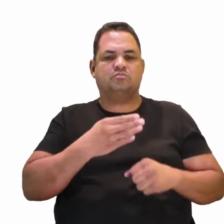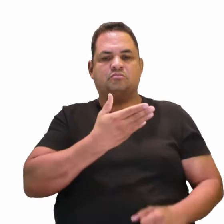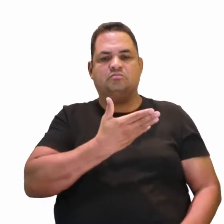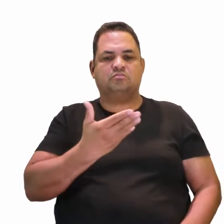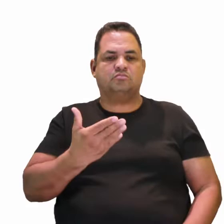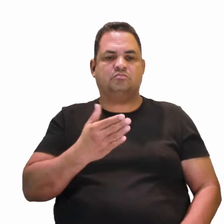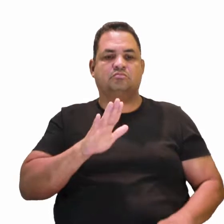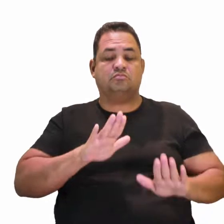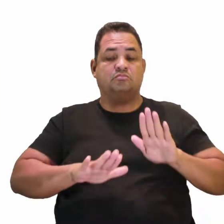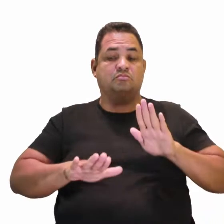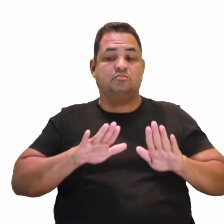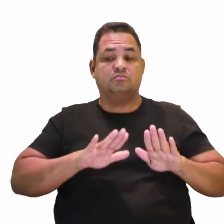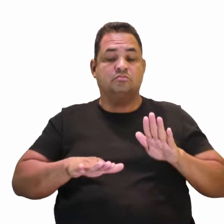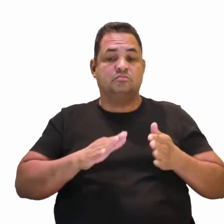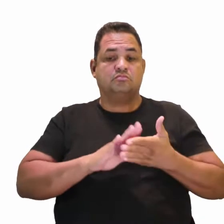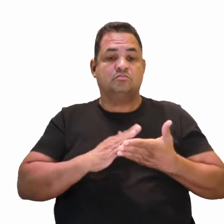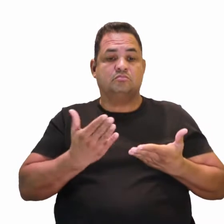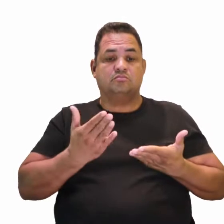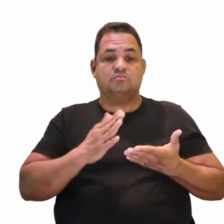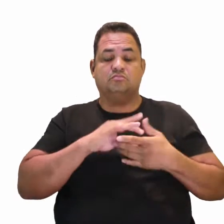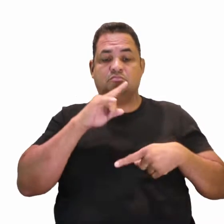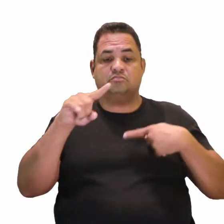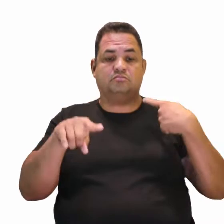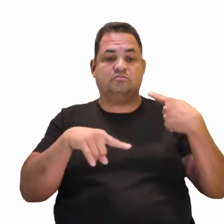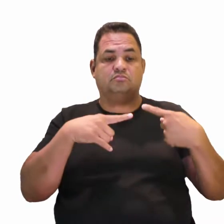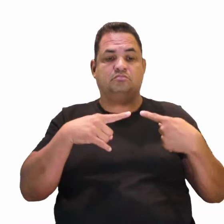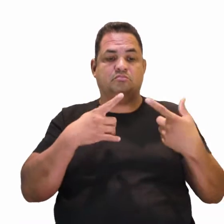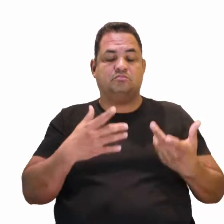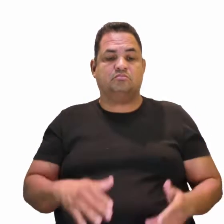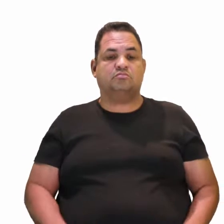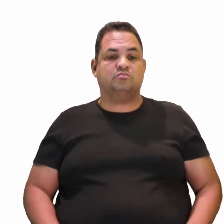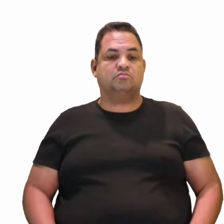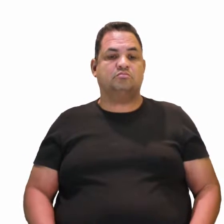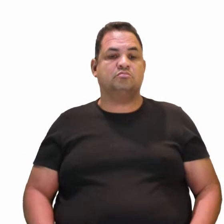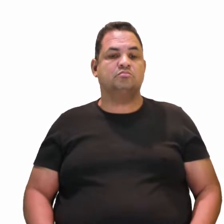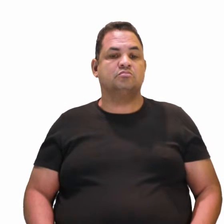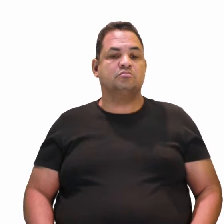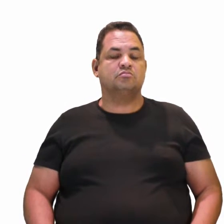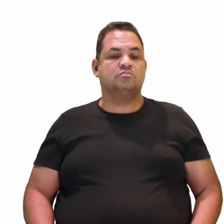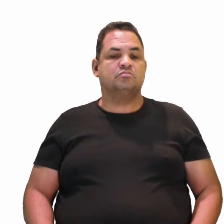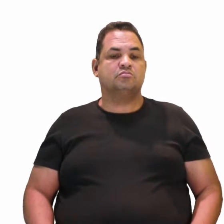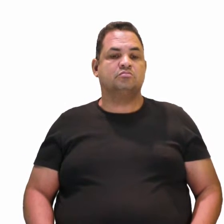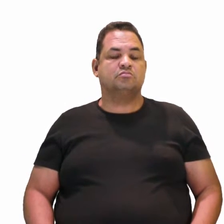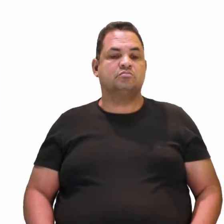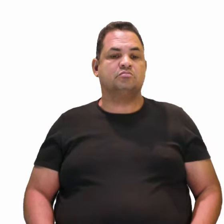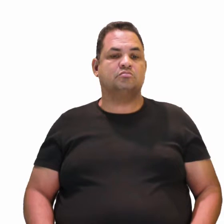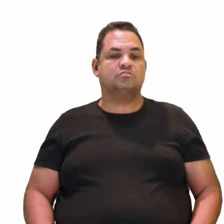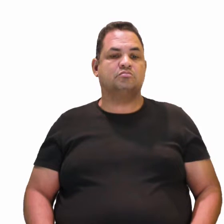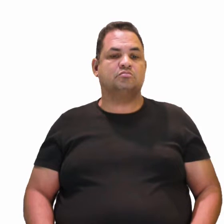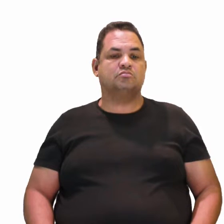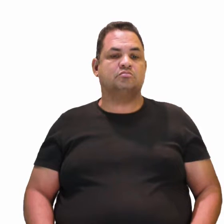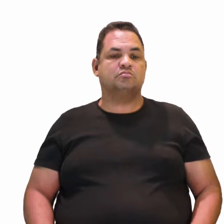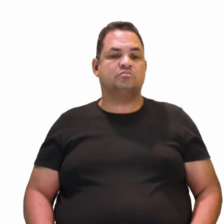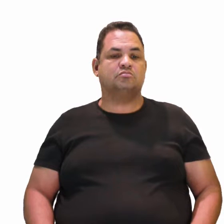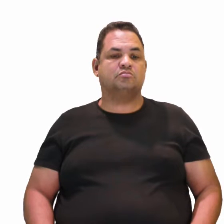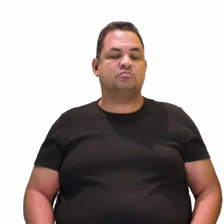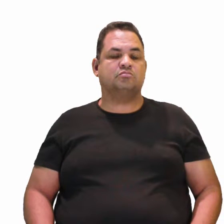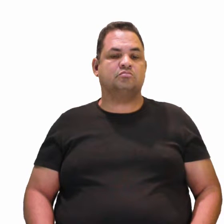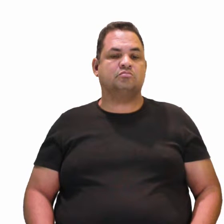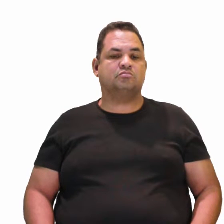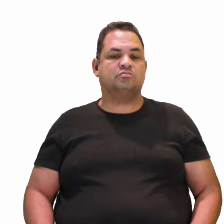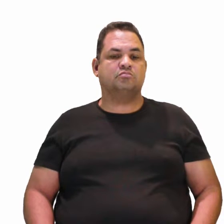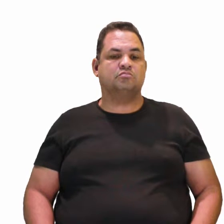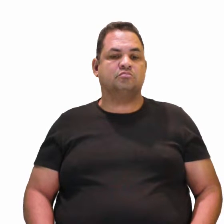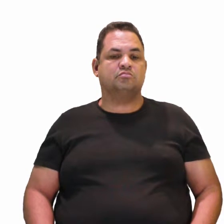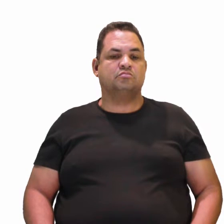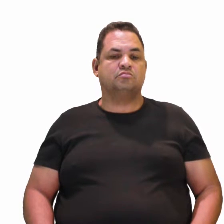verbo, dependendo da intenção. Aqui a intenção é o quê? Take a walk every morning. It's good for your